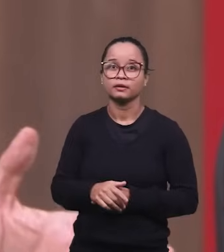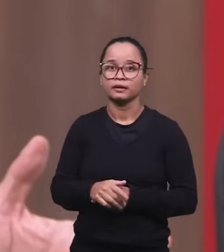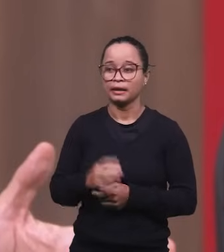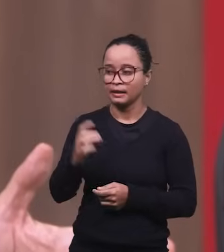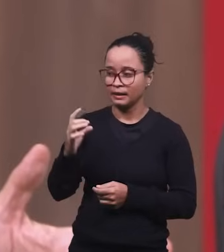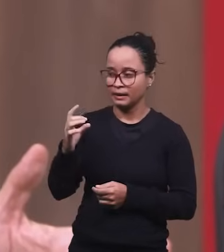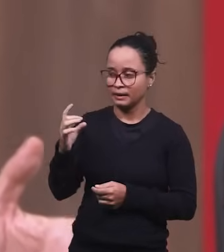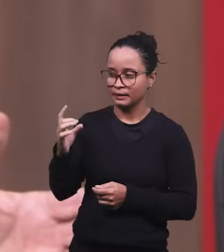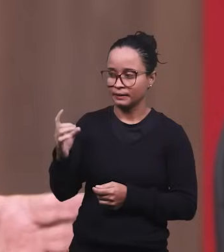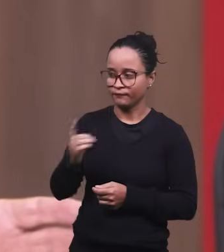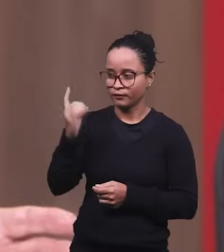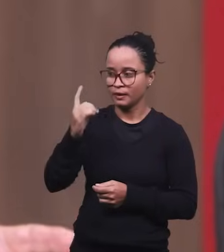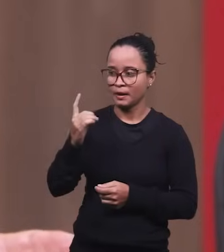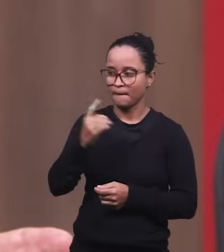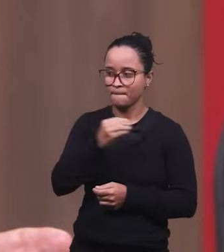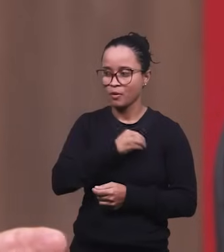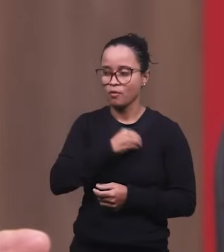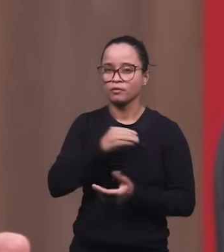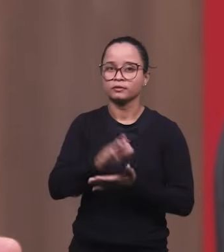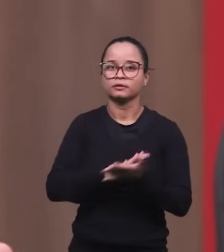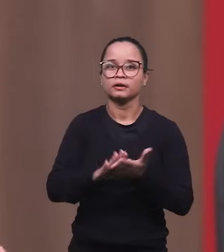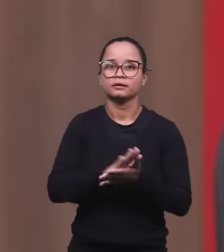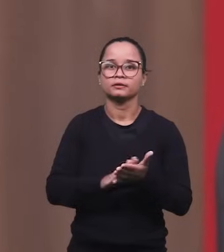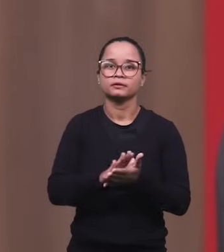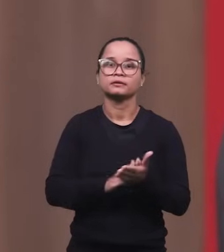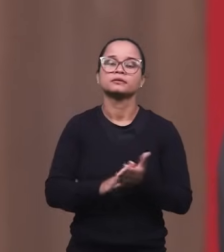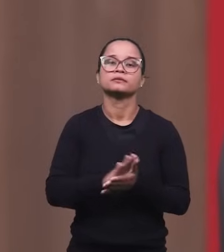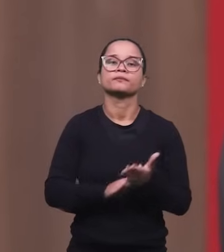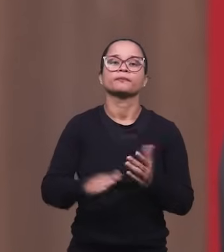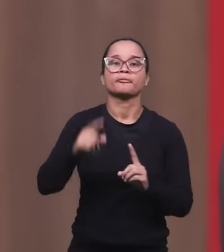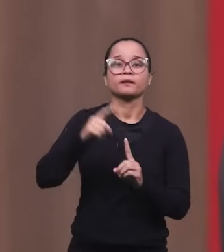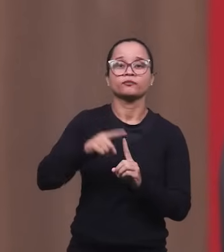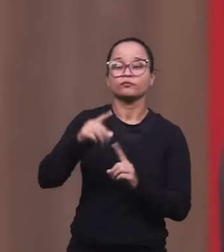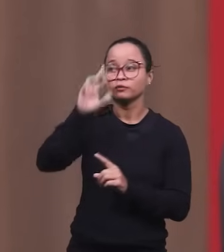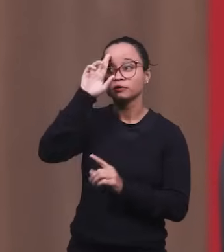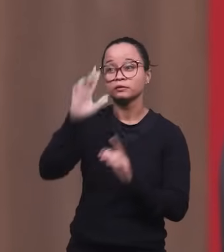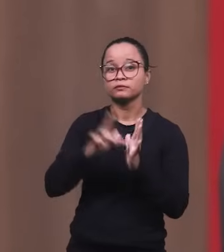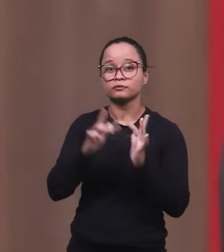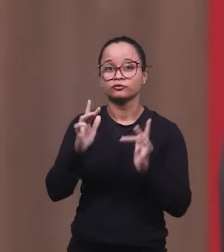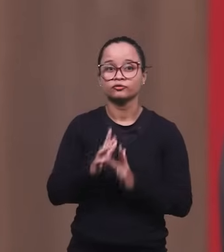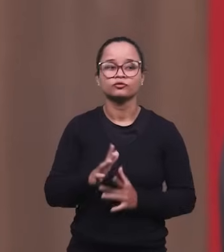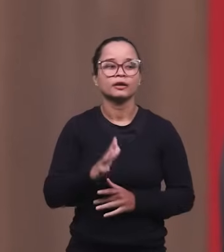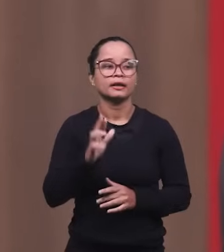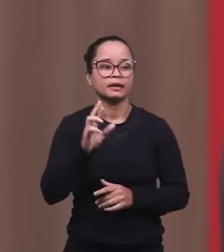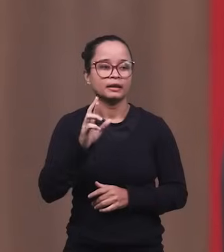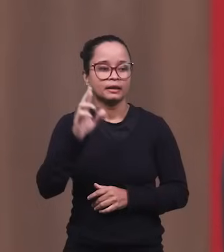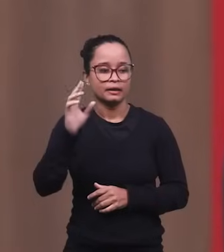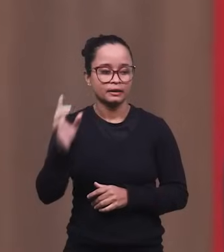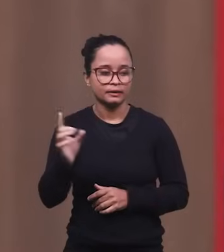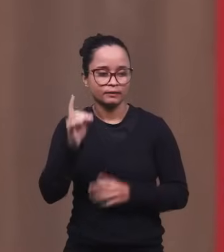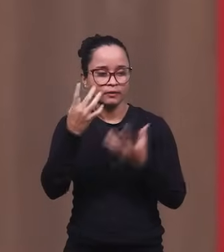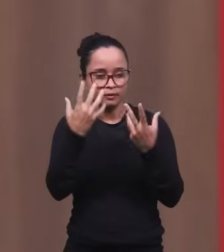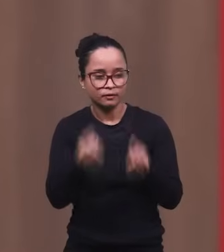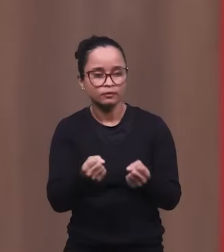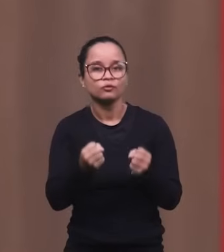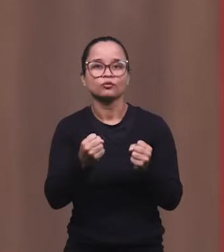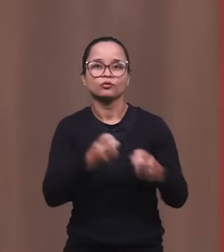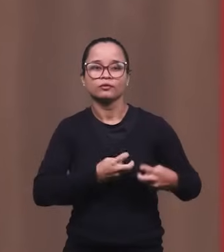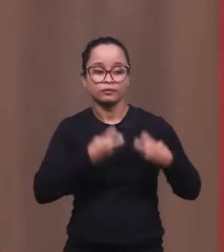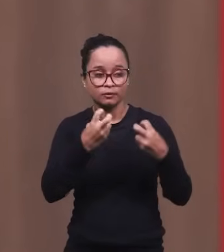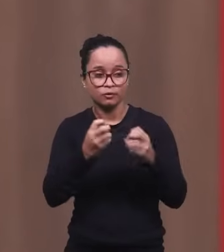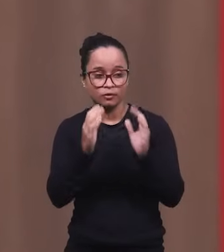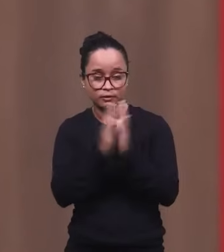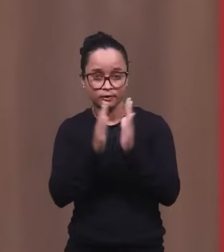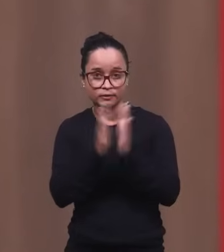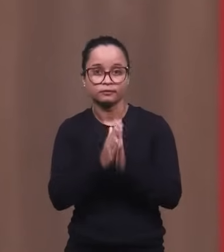não pecou, tipifica o Senhor Jesus. E Davi ouviu o seu clamor, Davi ouviu a sua oração, a